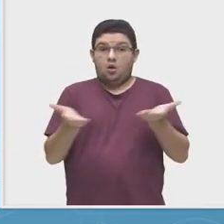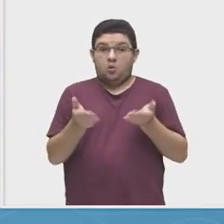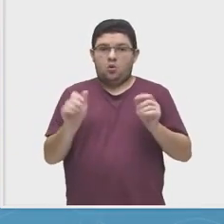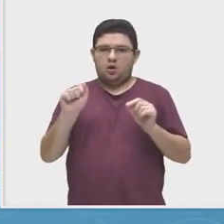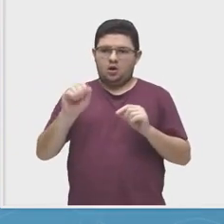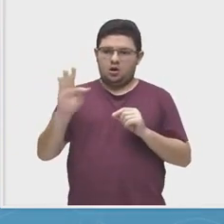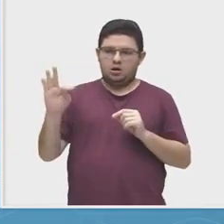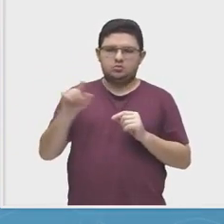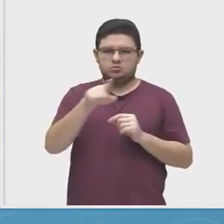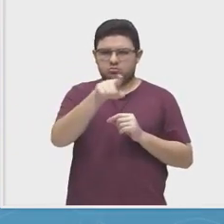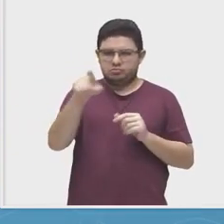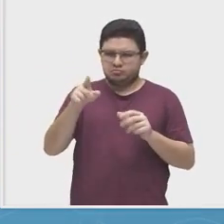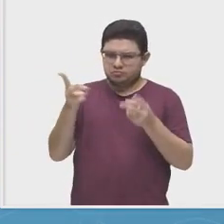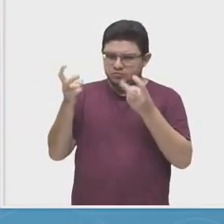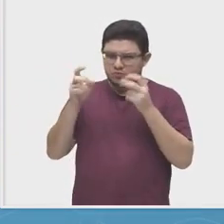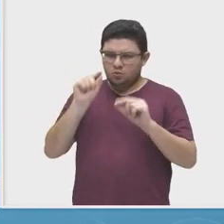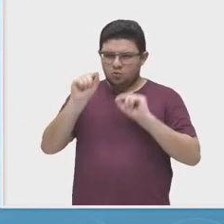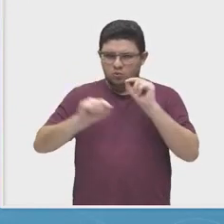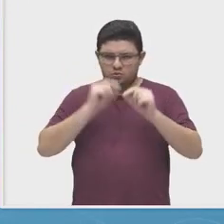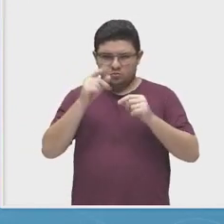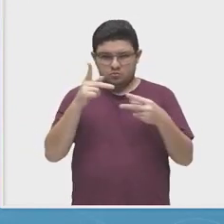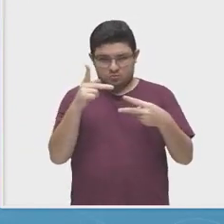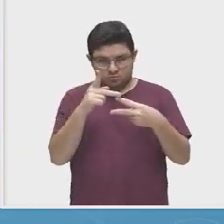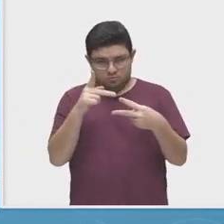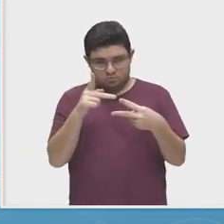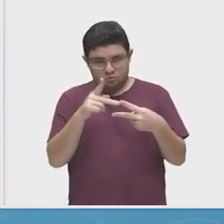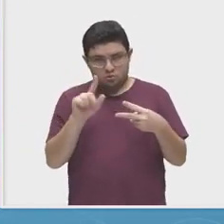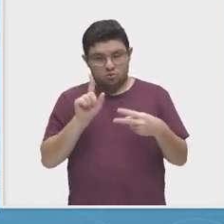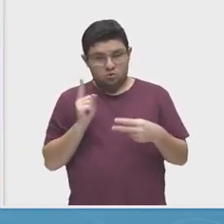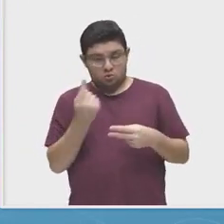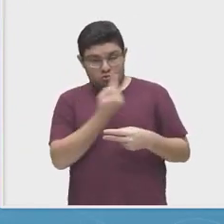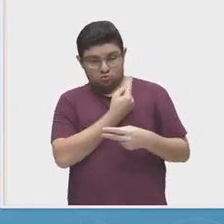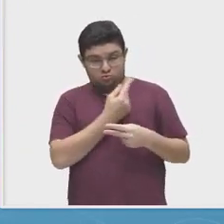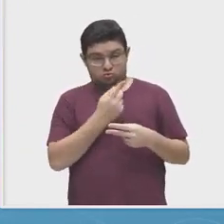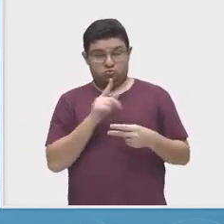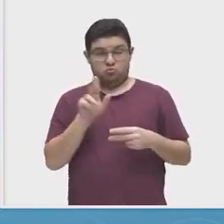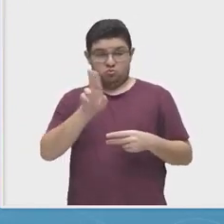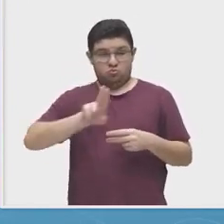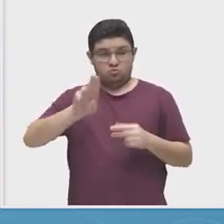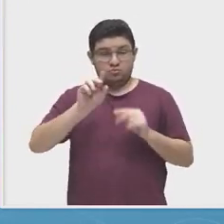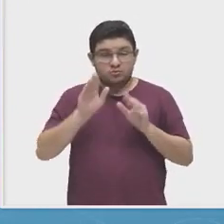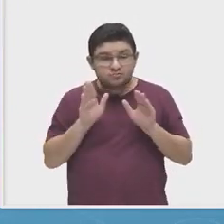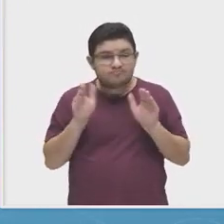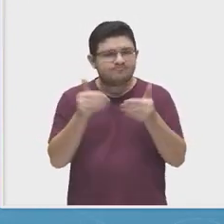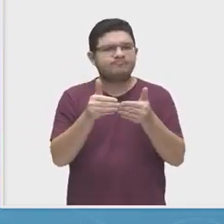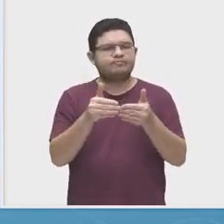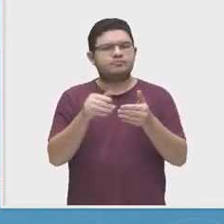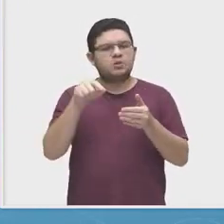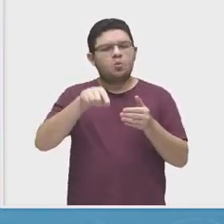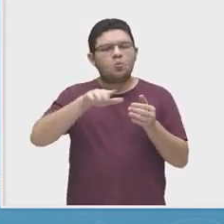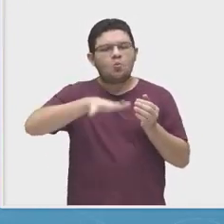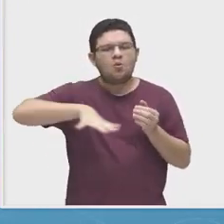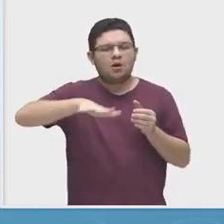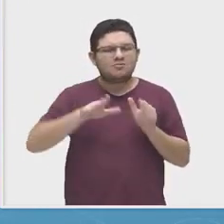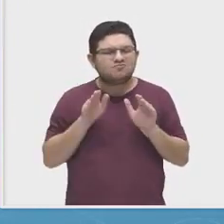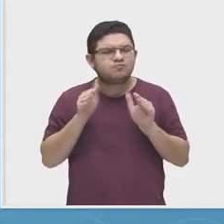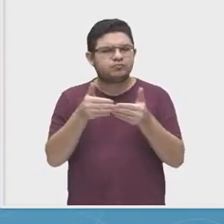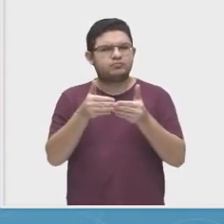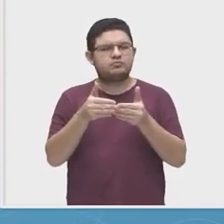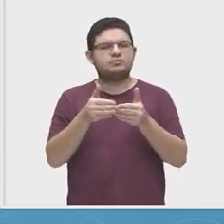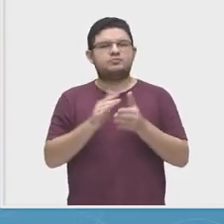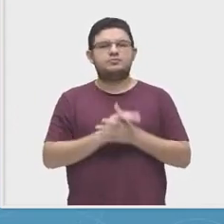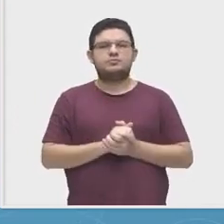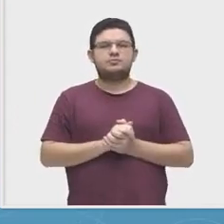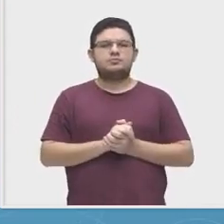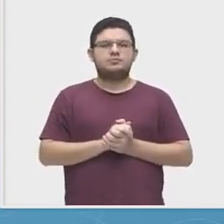vocês vão perceber que é uma preposição que nós utilizamos para locais bem específicos. É a ponta da nossa pirâmide,